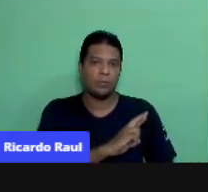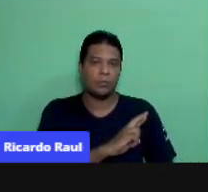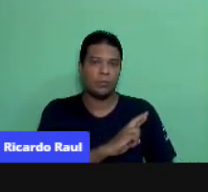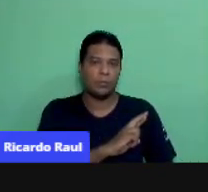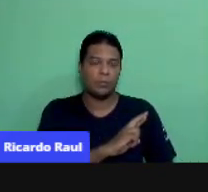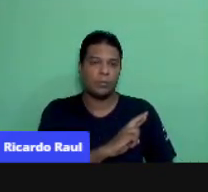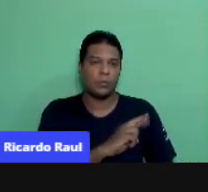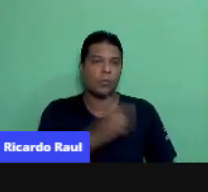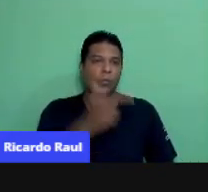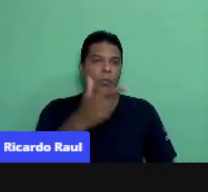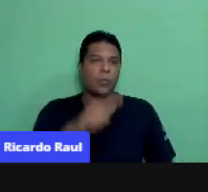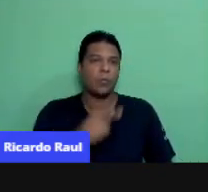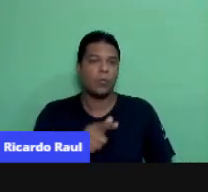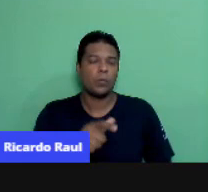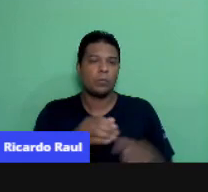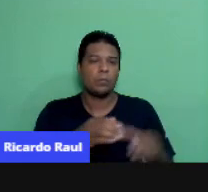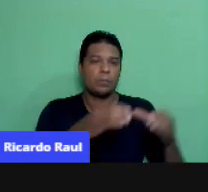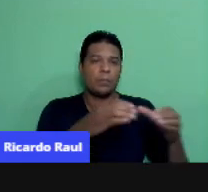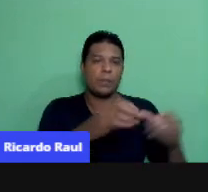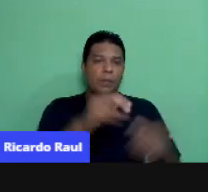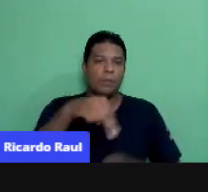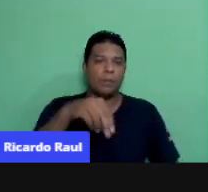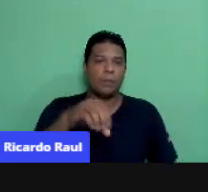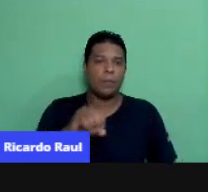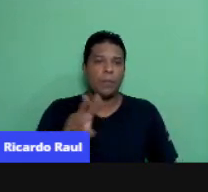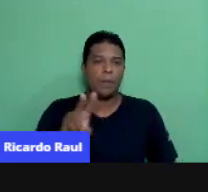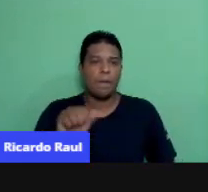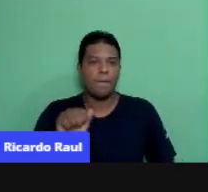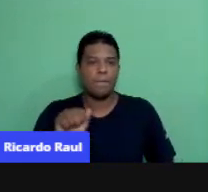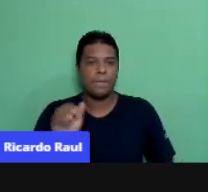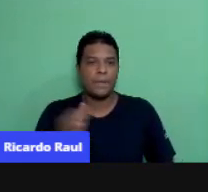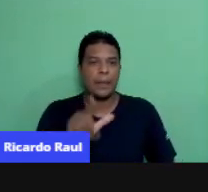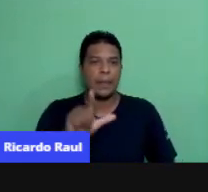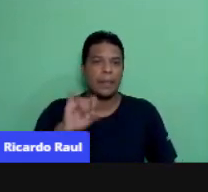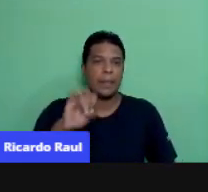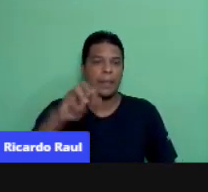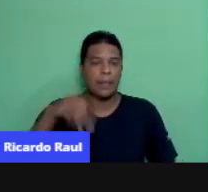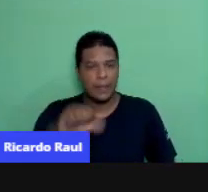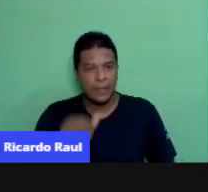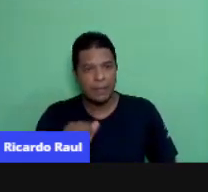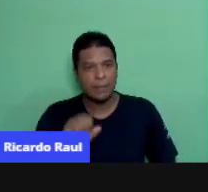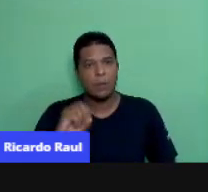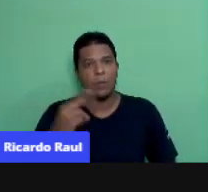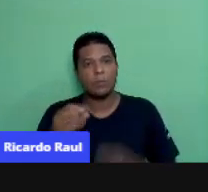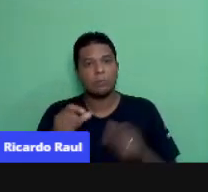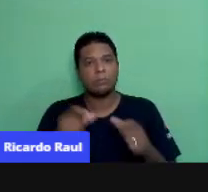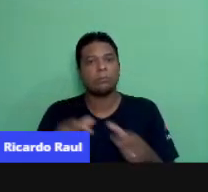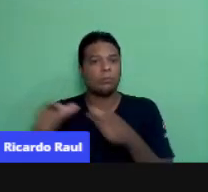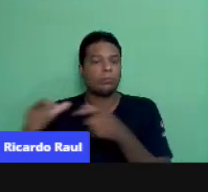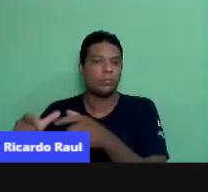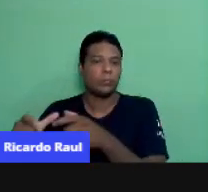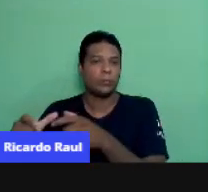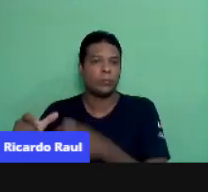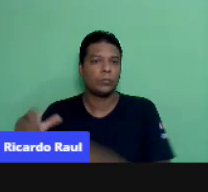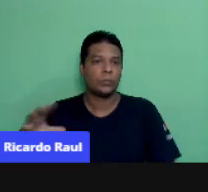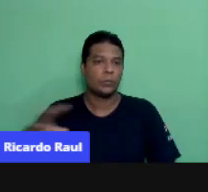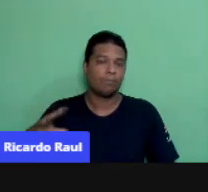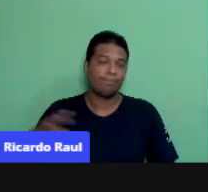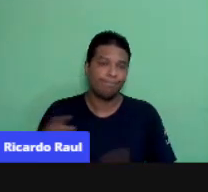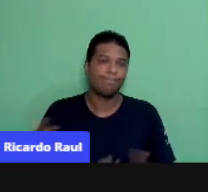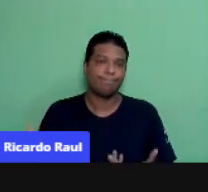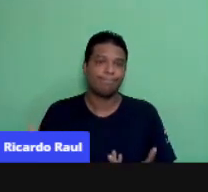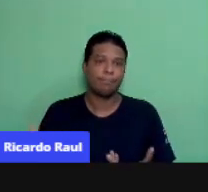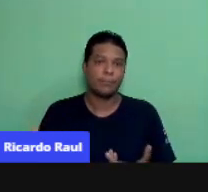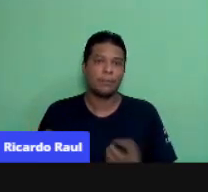Nova Lima, ou no centro, ela tem que ter o mínimo do conhecimento ali. E esse mínimo é dado